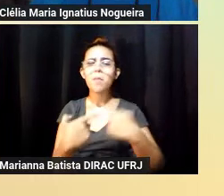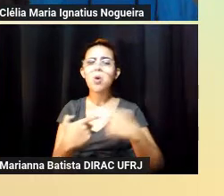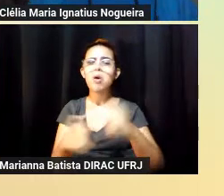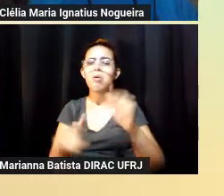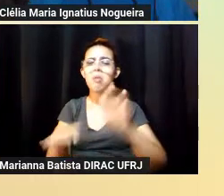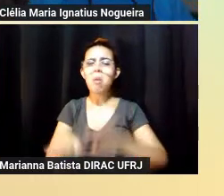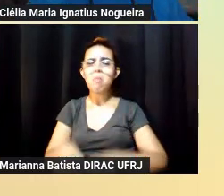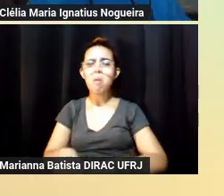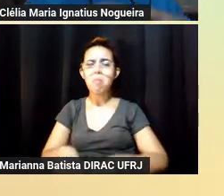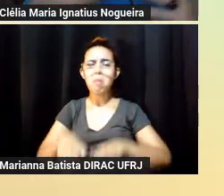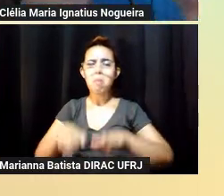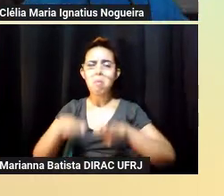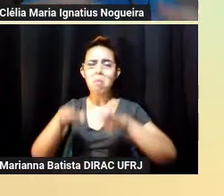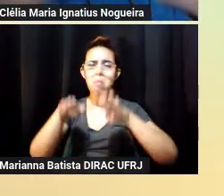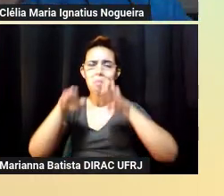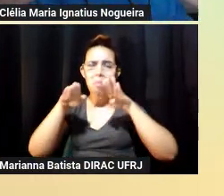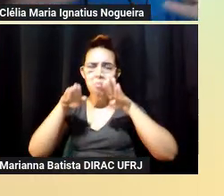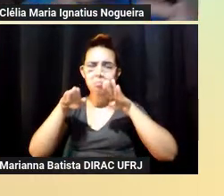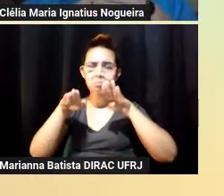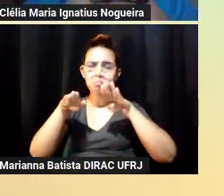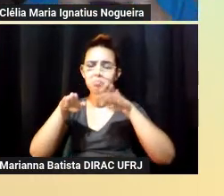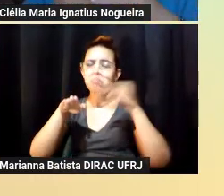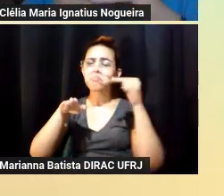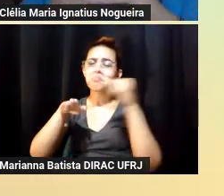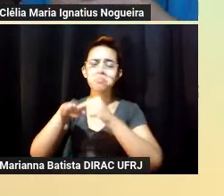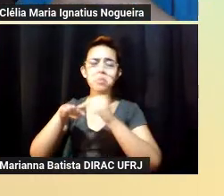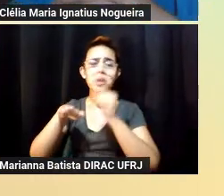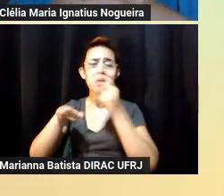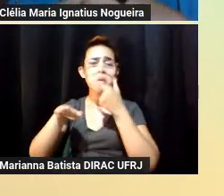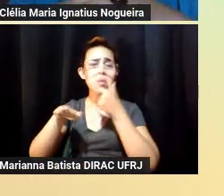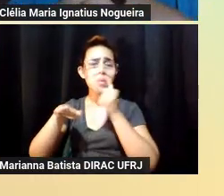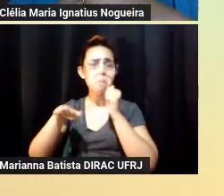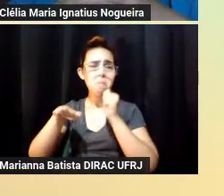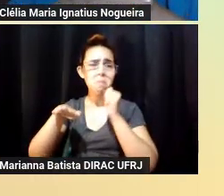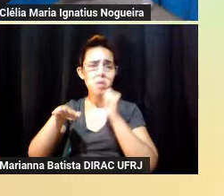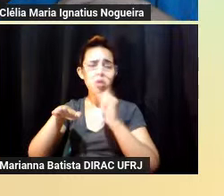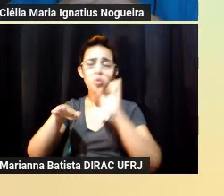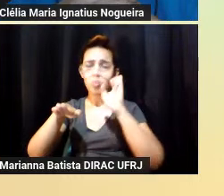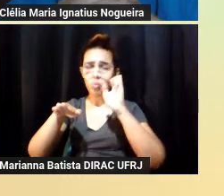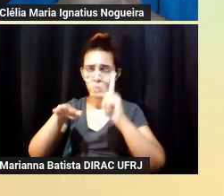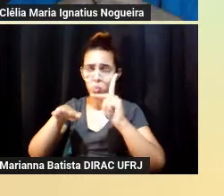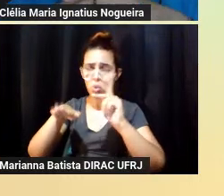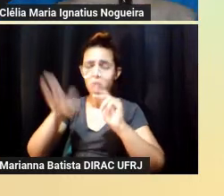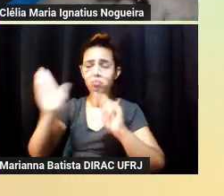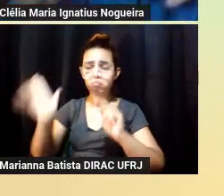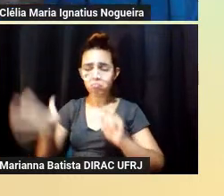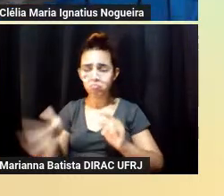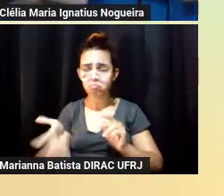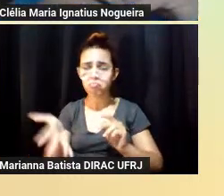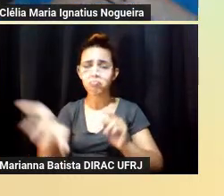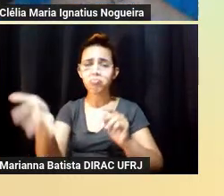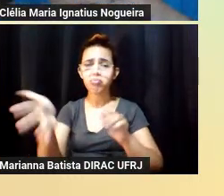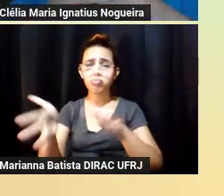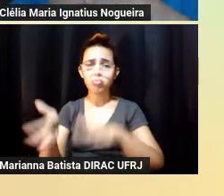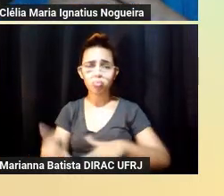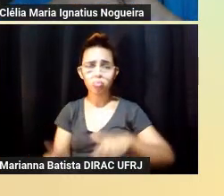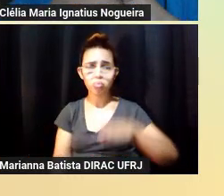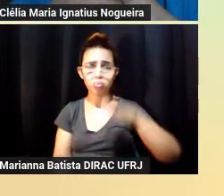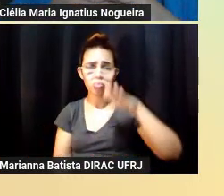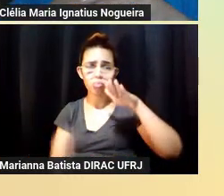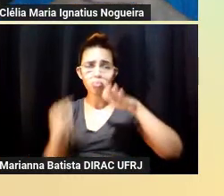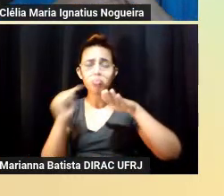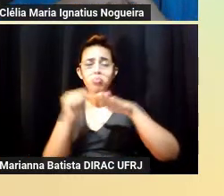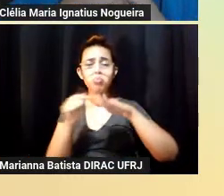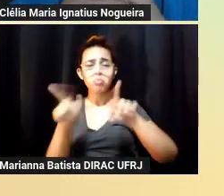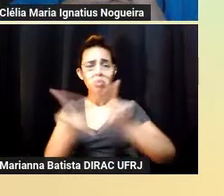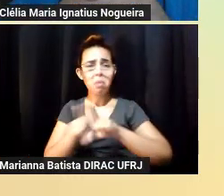estavam bem encaminhadas, e fui e fiz esse doutorado na área de epistemologia genética, trabalhei com a construção do